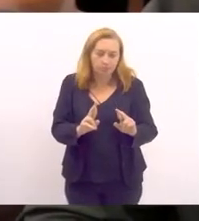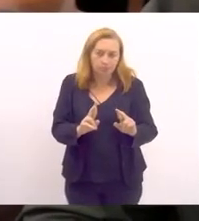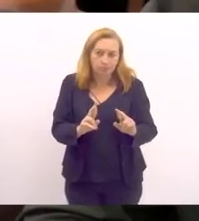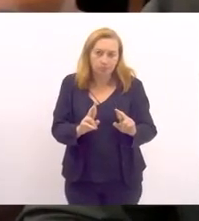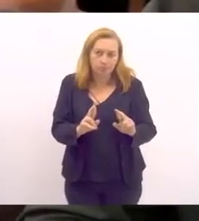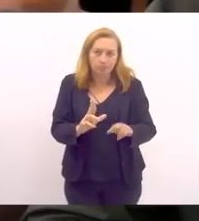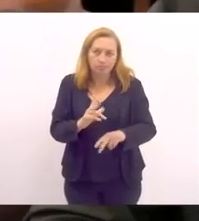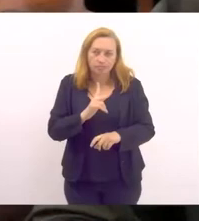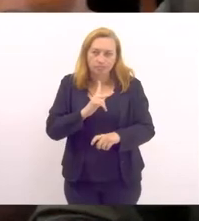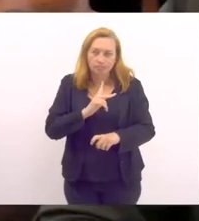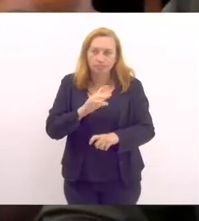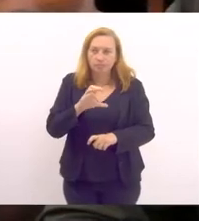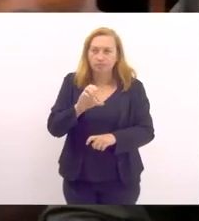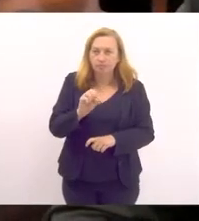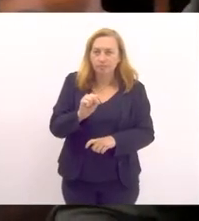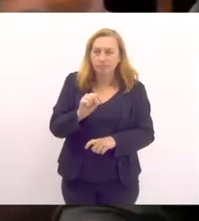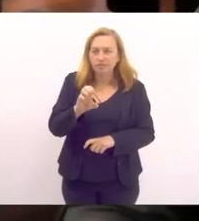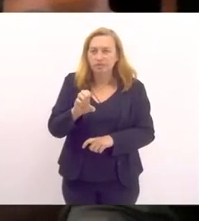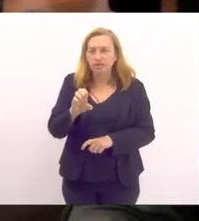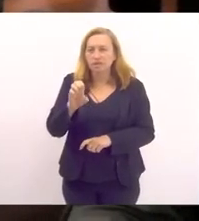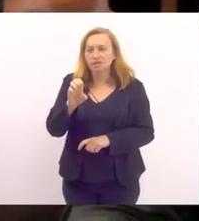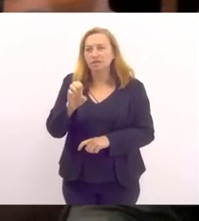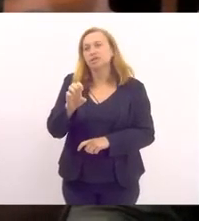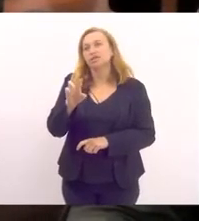da própria Setur, né?